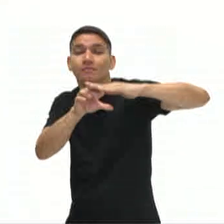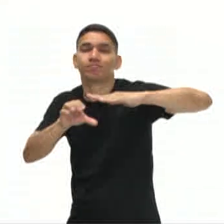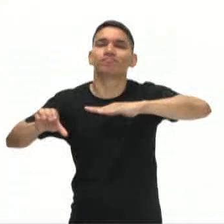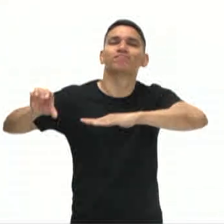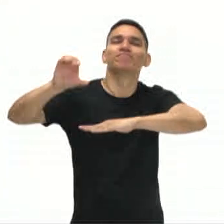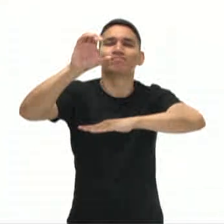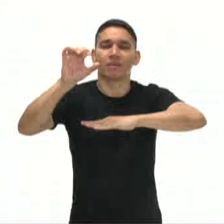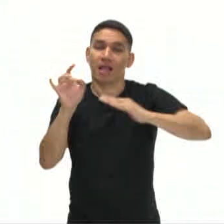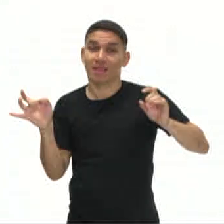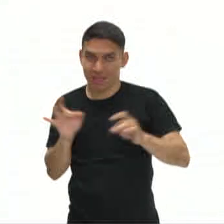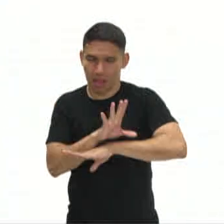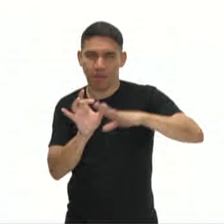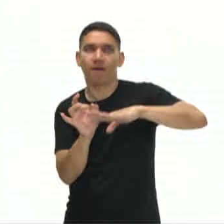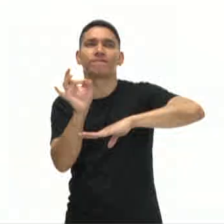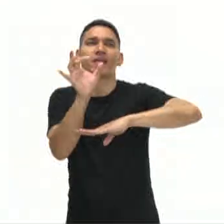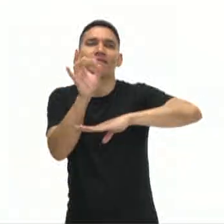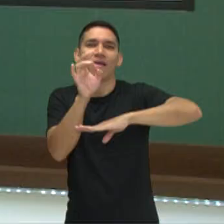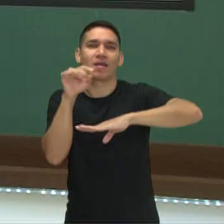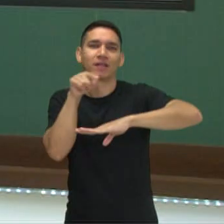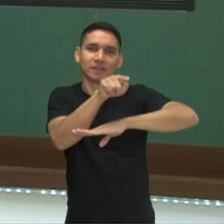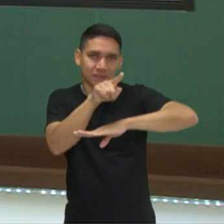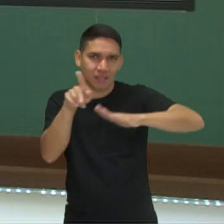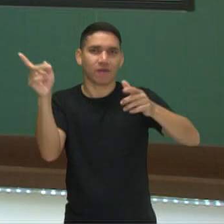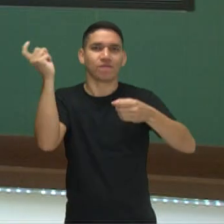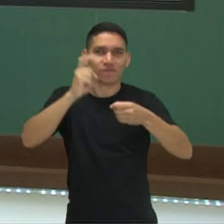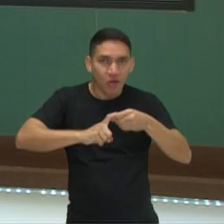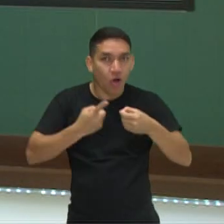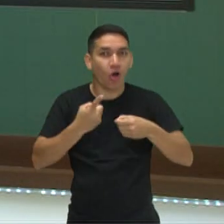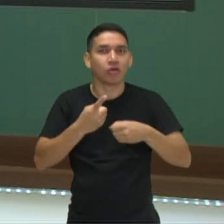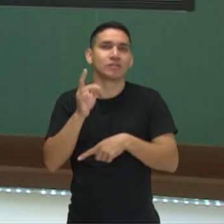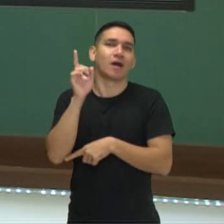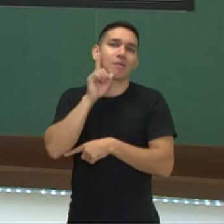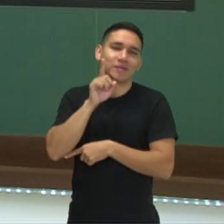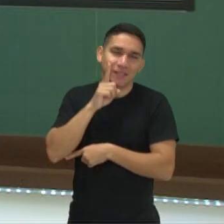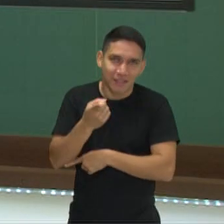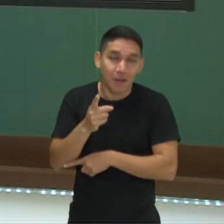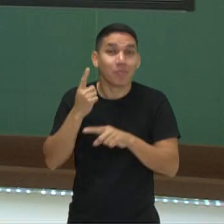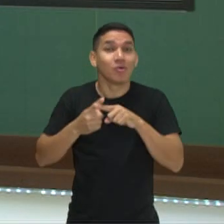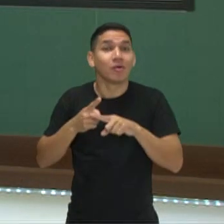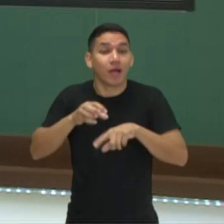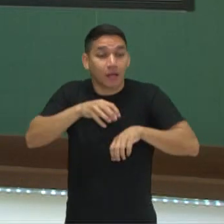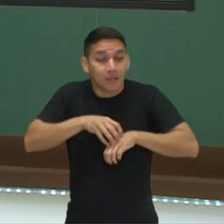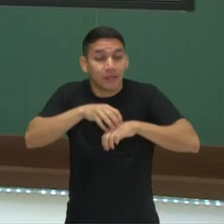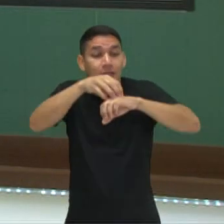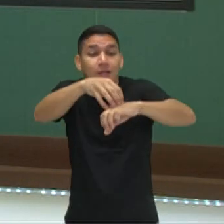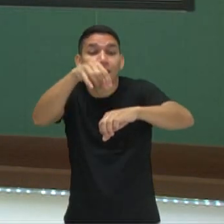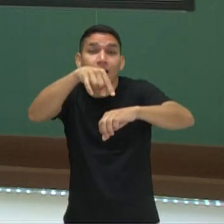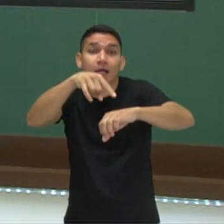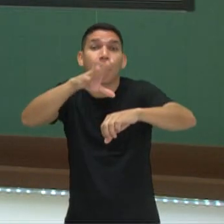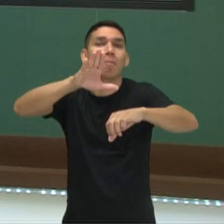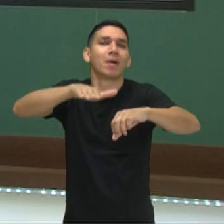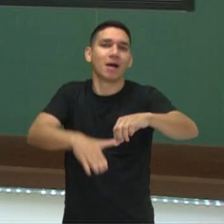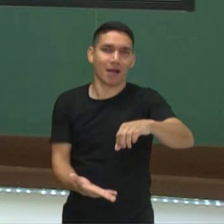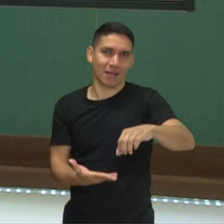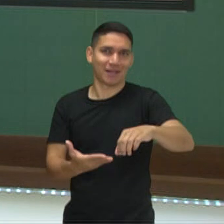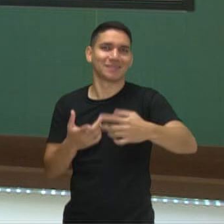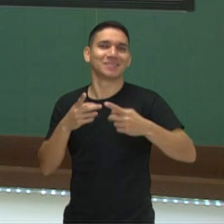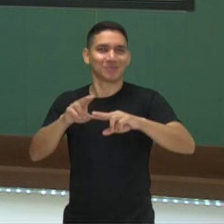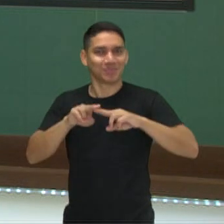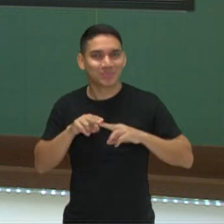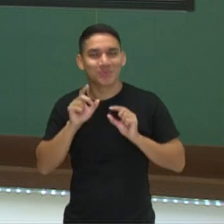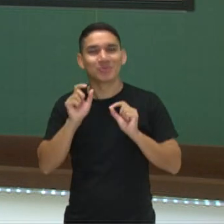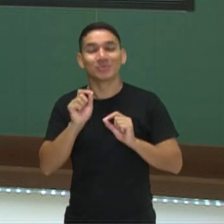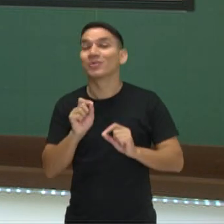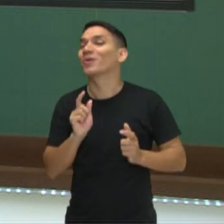exportação dos produtos para os norte-americanos, então para o frete não ficar mais caro, ok? É por isso que os